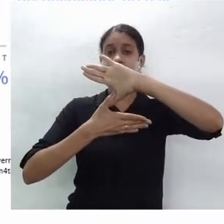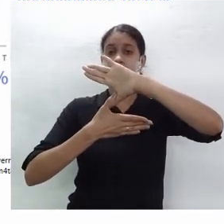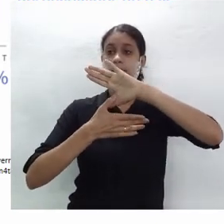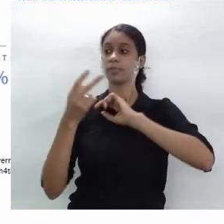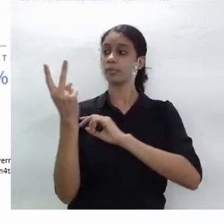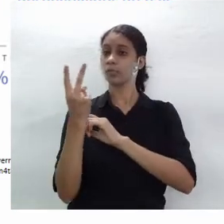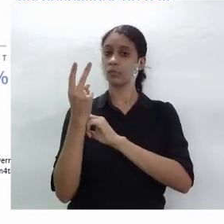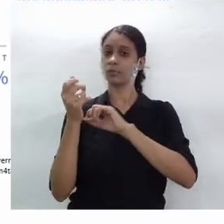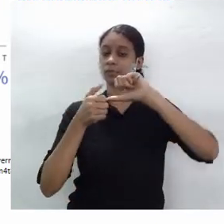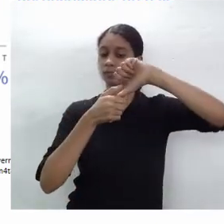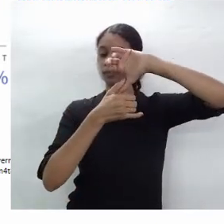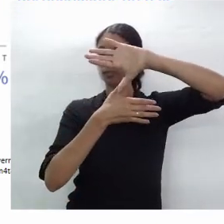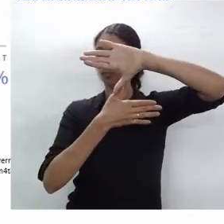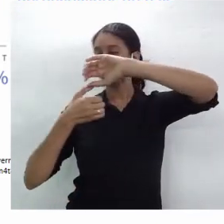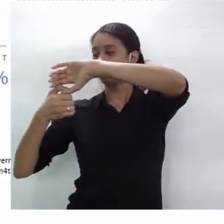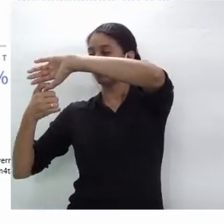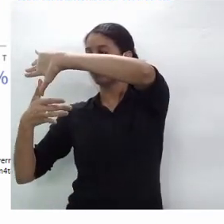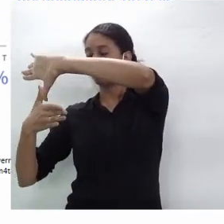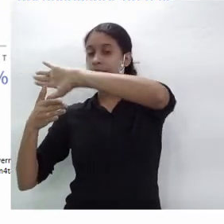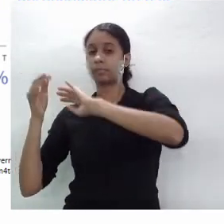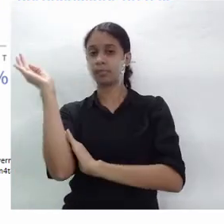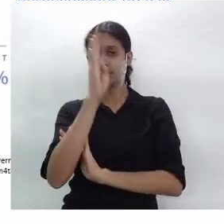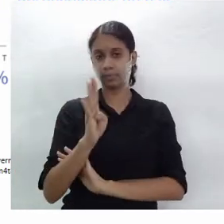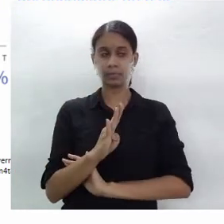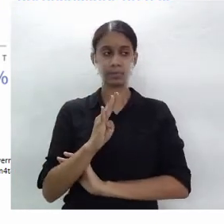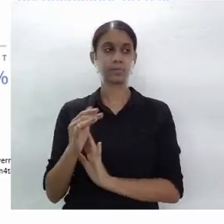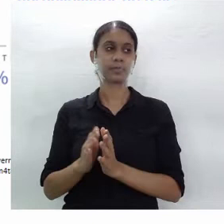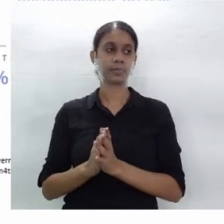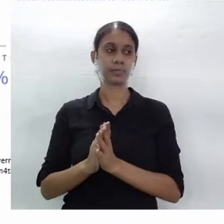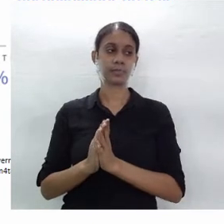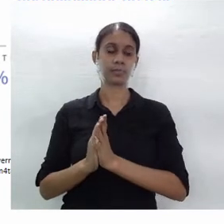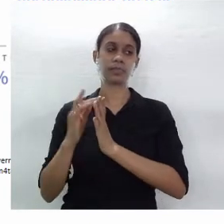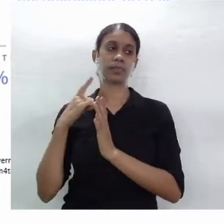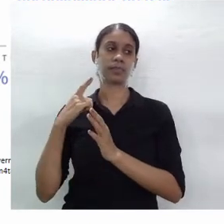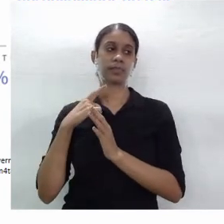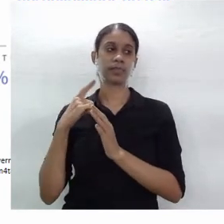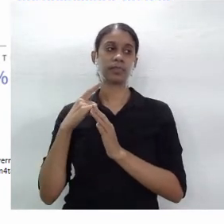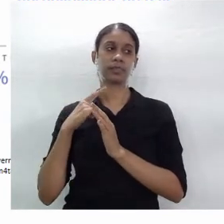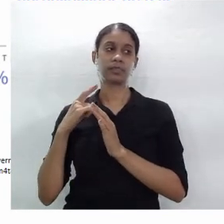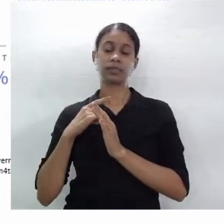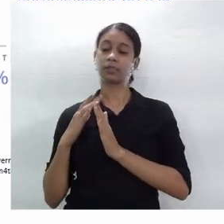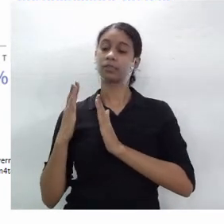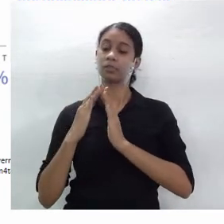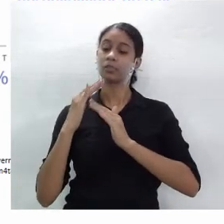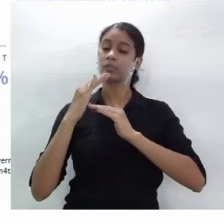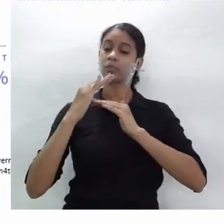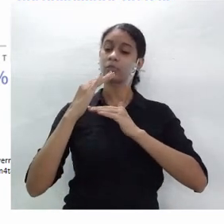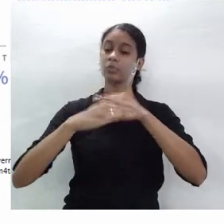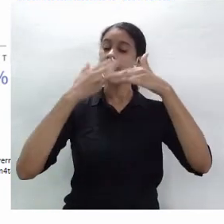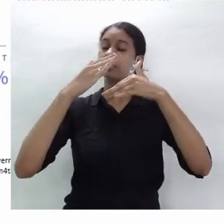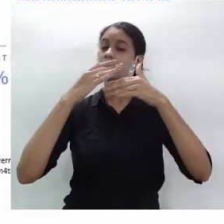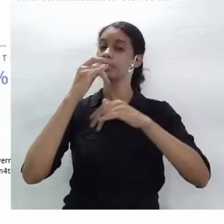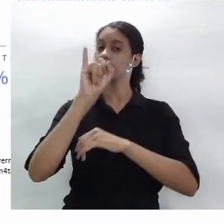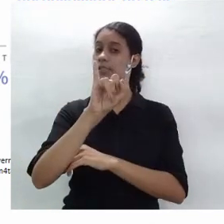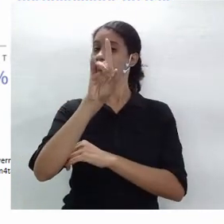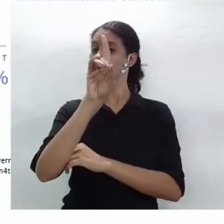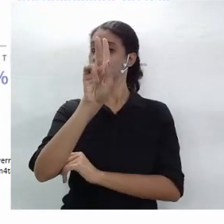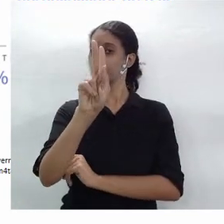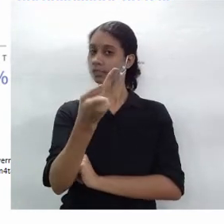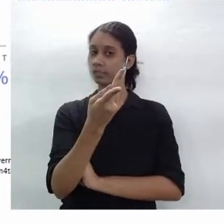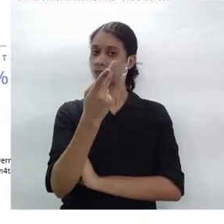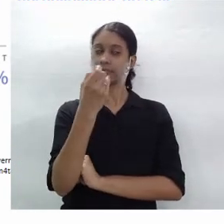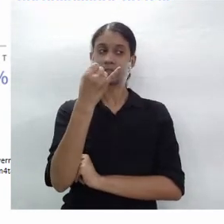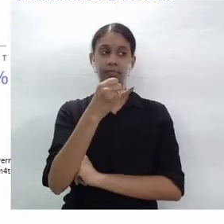comparação. Tá? Então, você tem aí o desenvolvimento, o IDH, né? Regiões por IDH, quanto